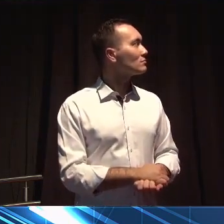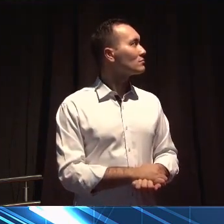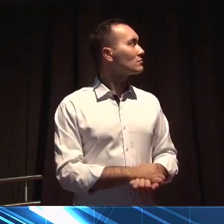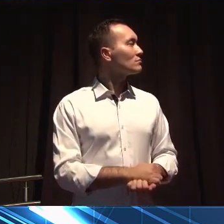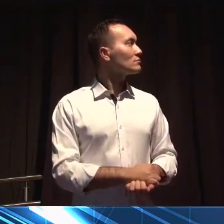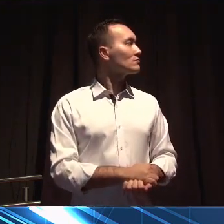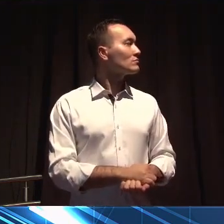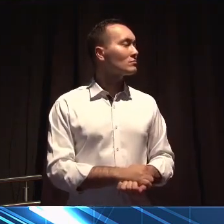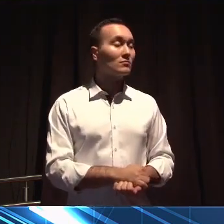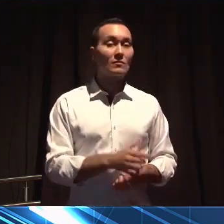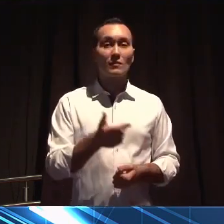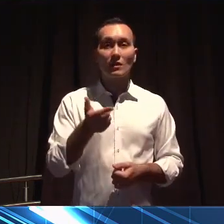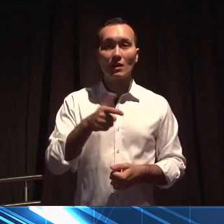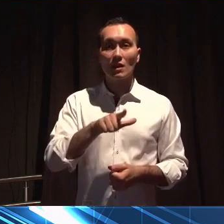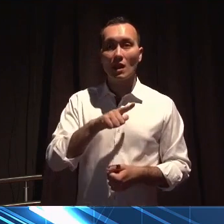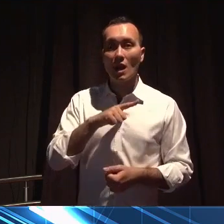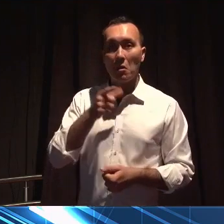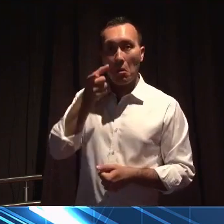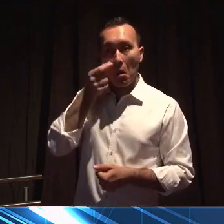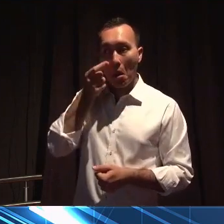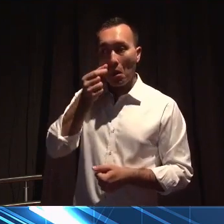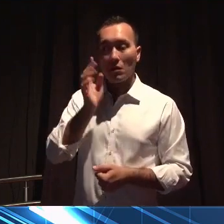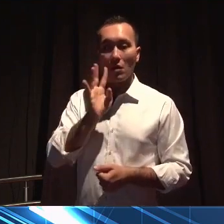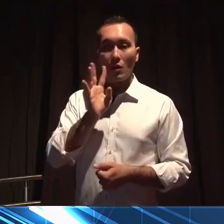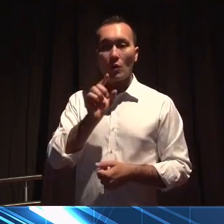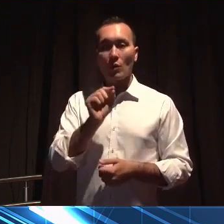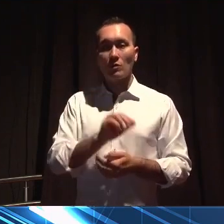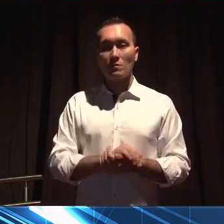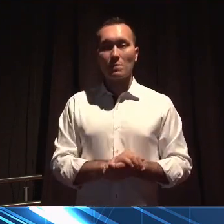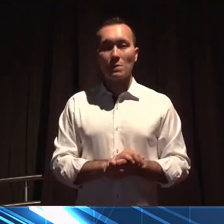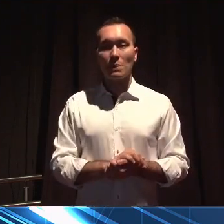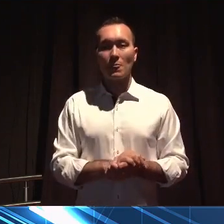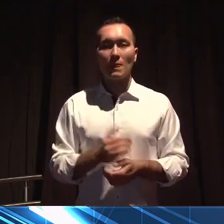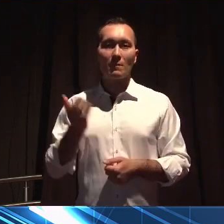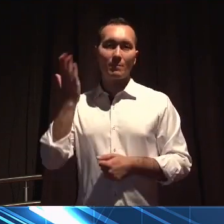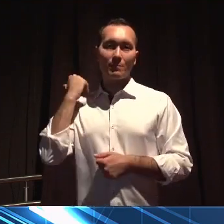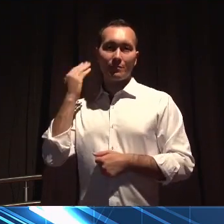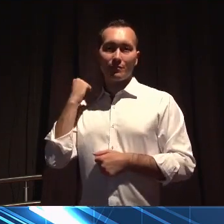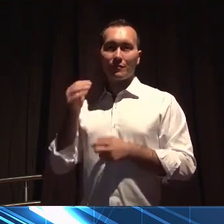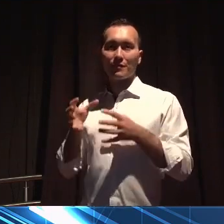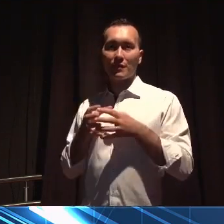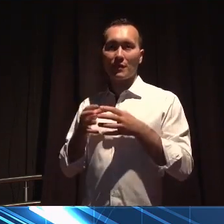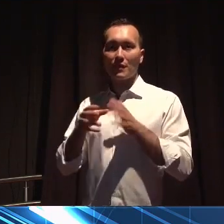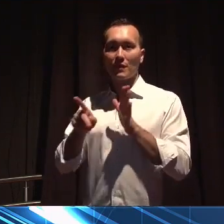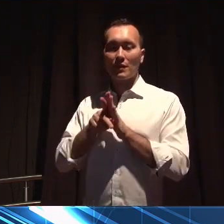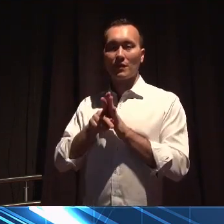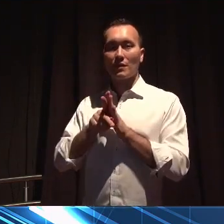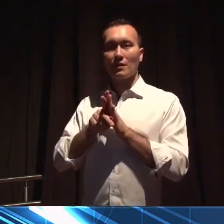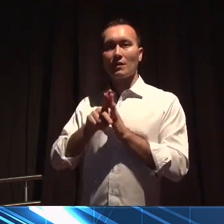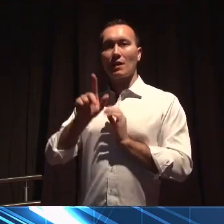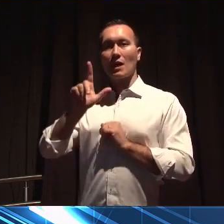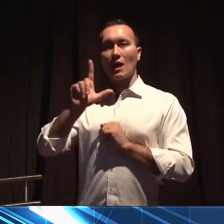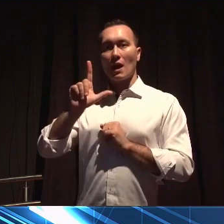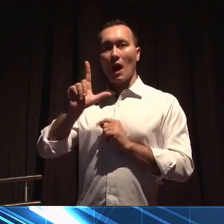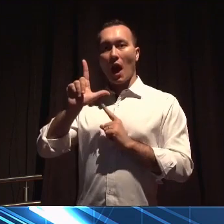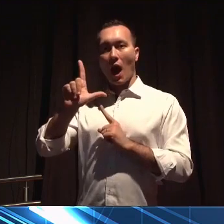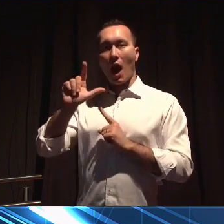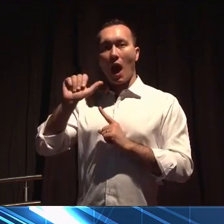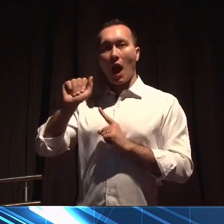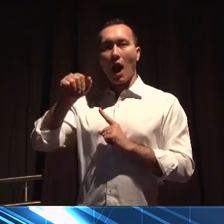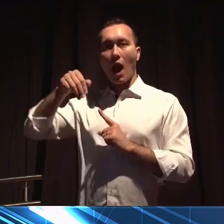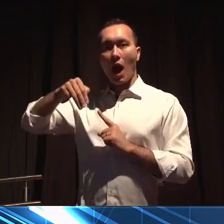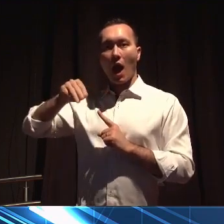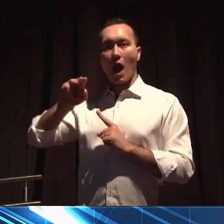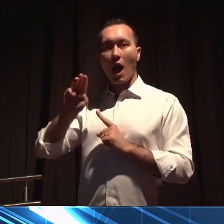interessante foi, eu tive a oportunidade de falar com o time da Lambda da AWS lá na Austrália, porque